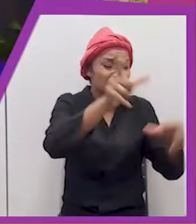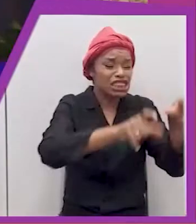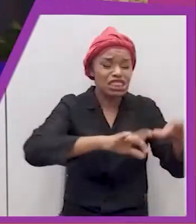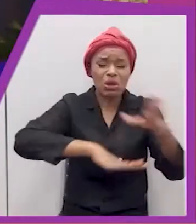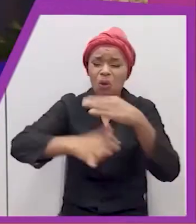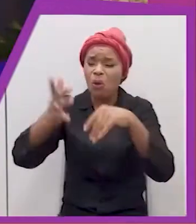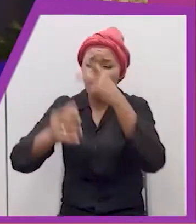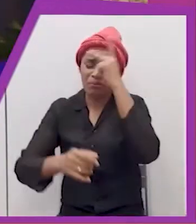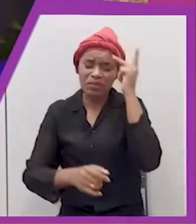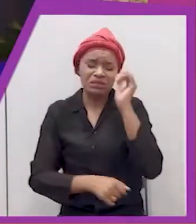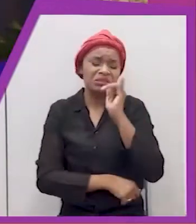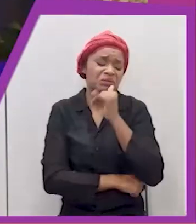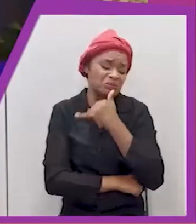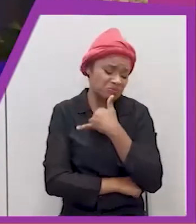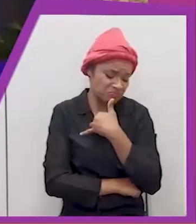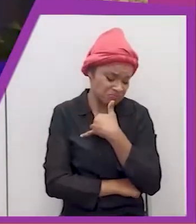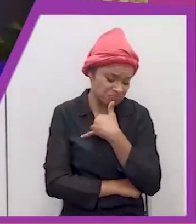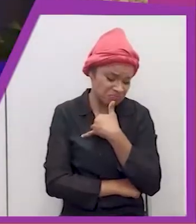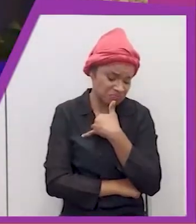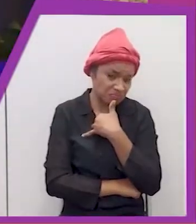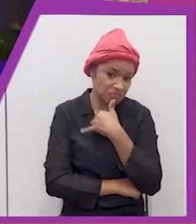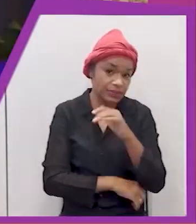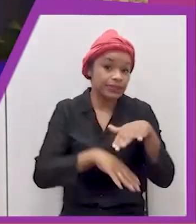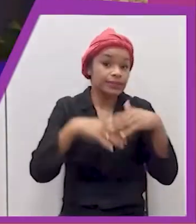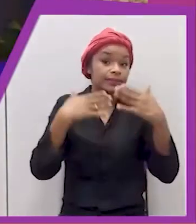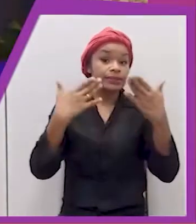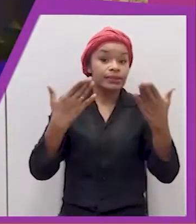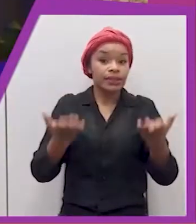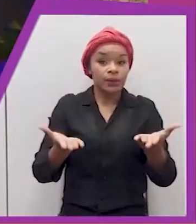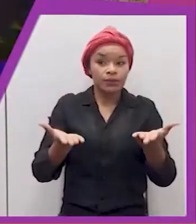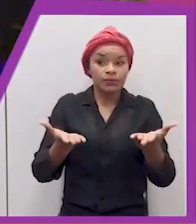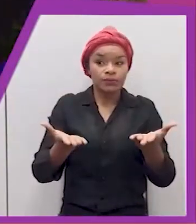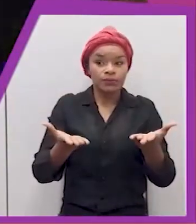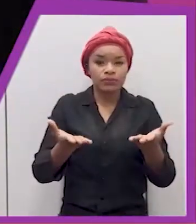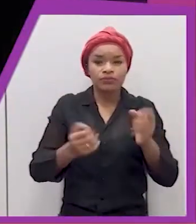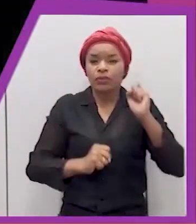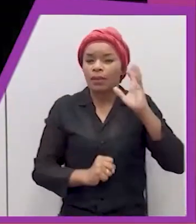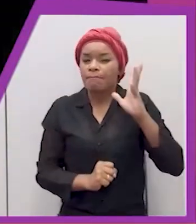Francisco todo mundo entristeceu